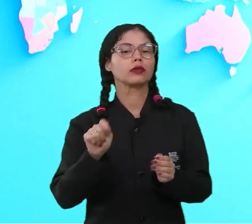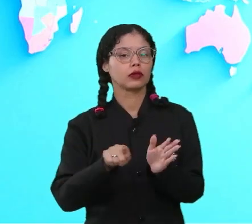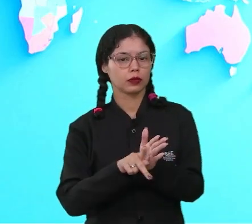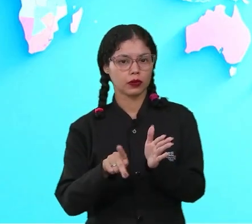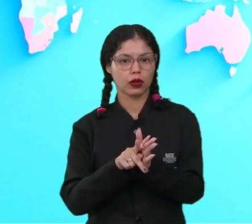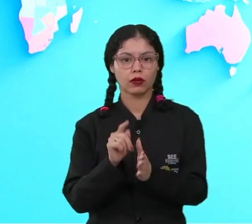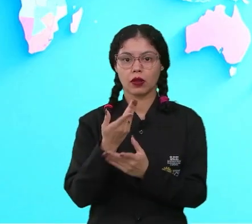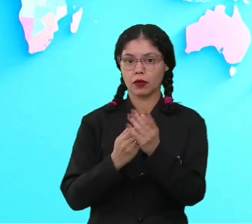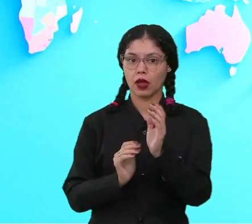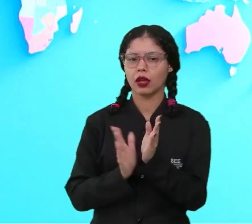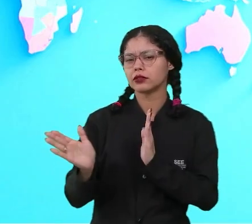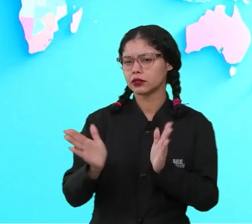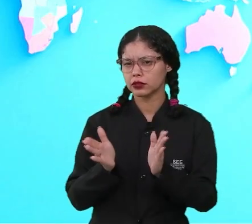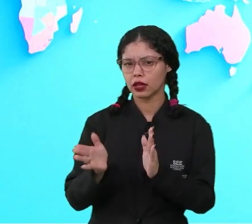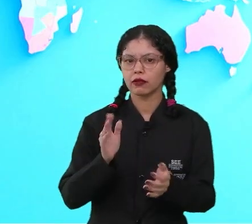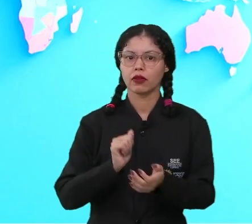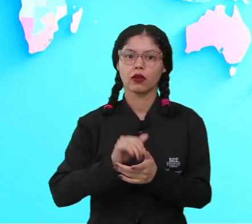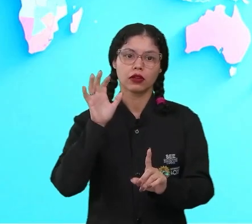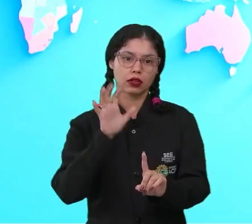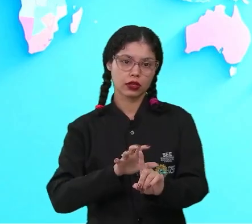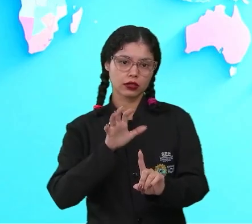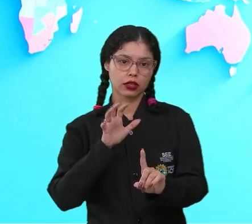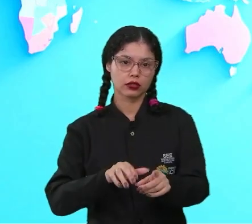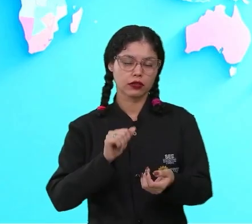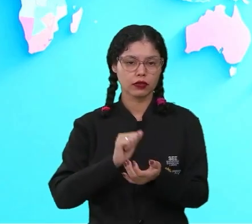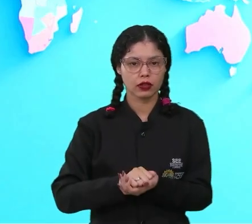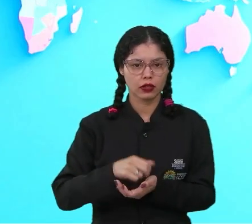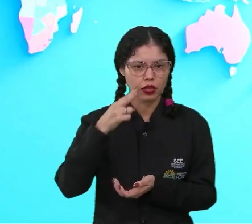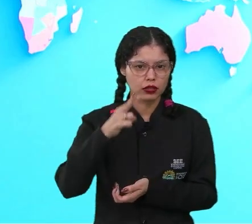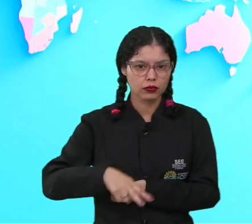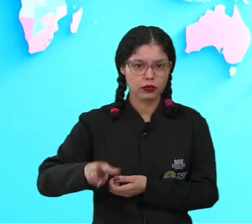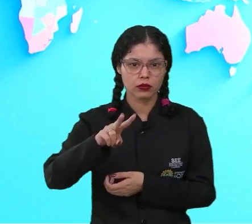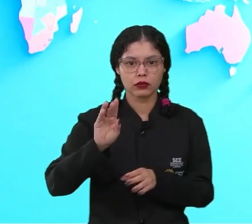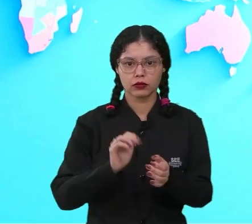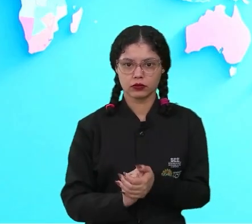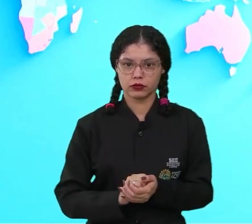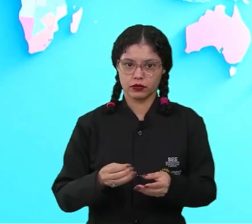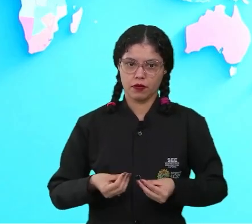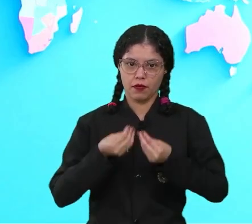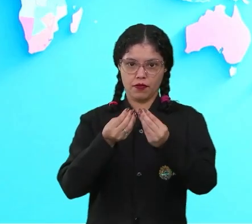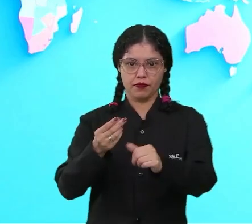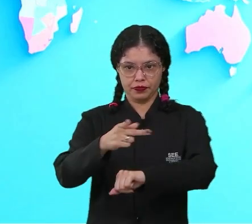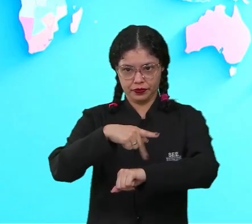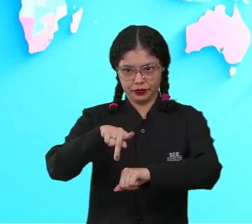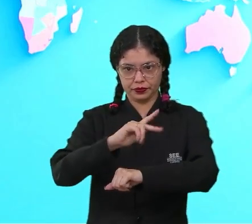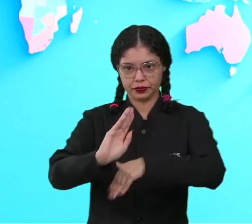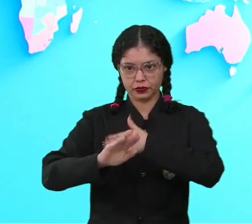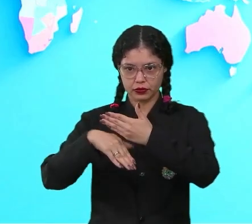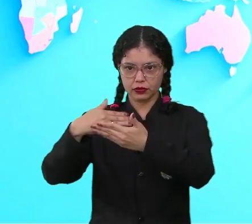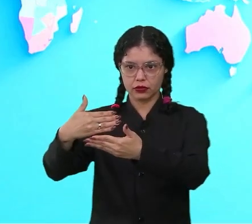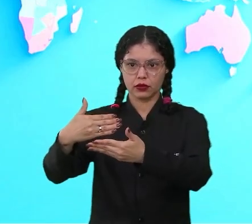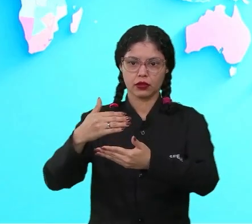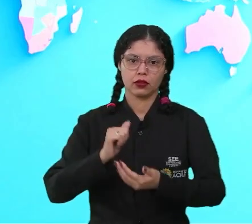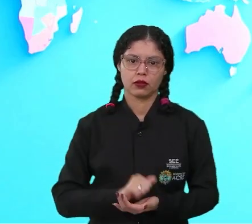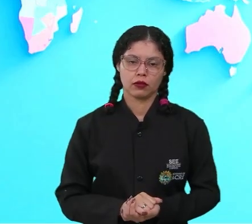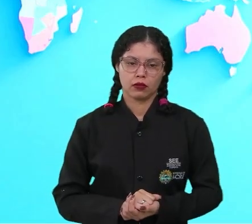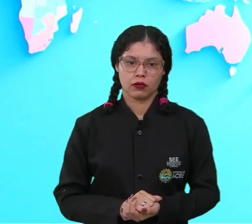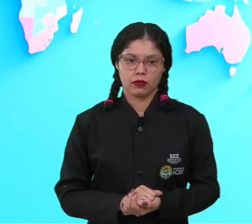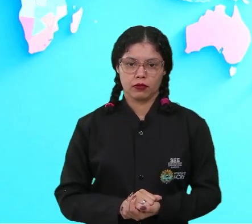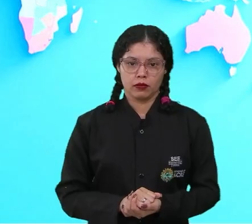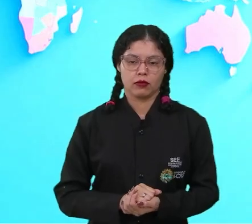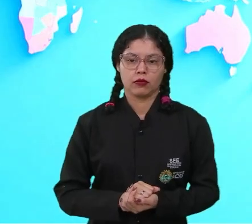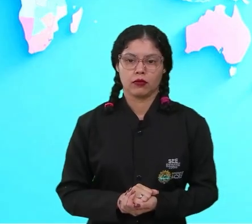busca por mão de obra mais acessível e incentivos fiscais oferecidos por países que nós vamos chamar